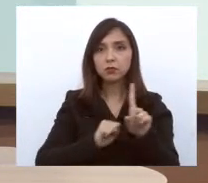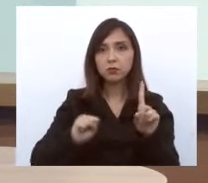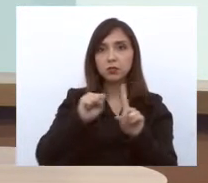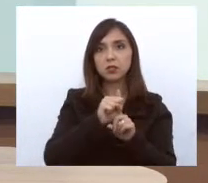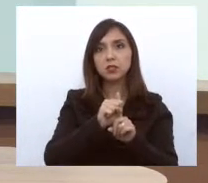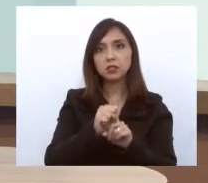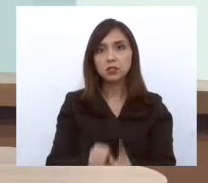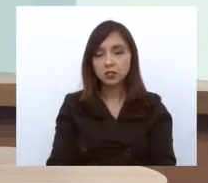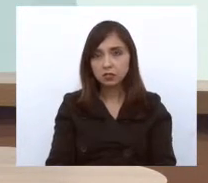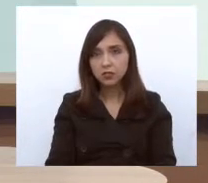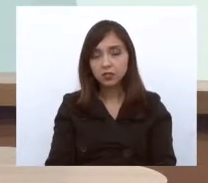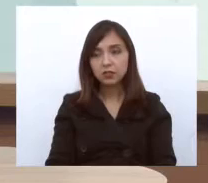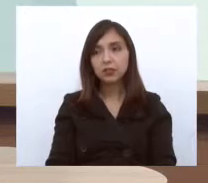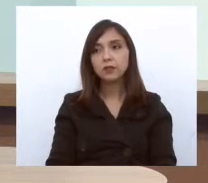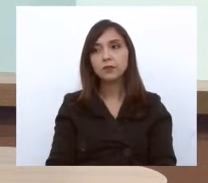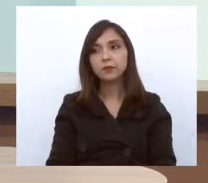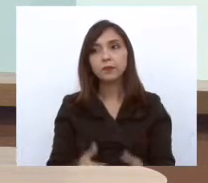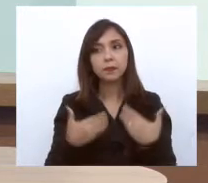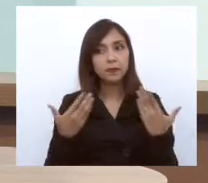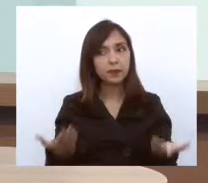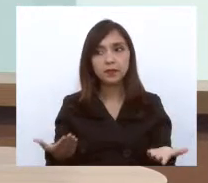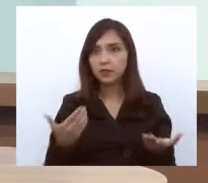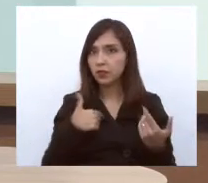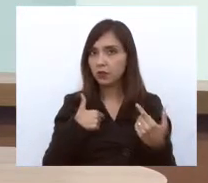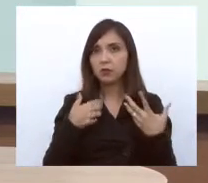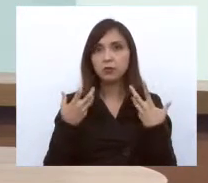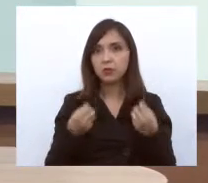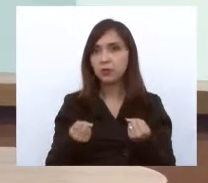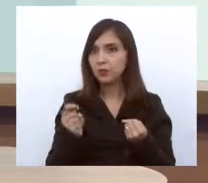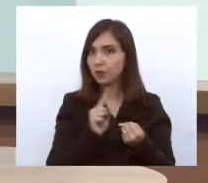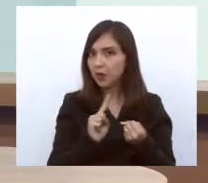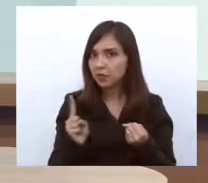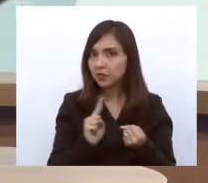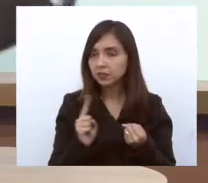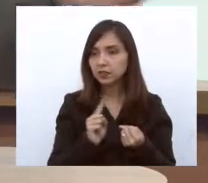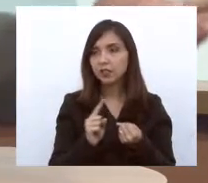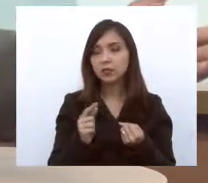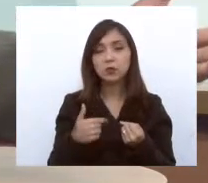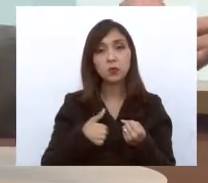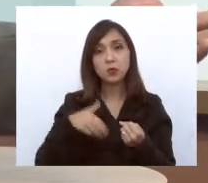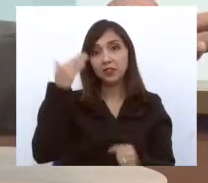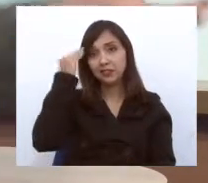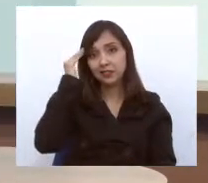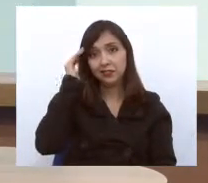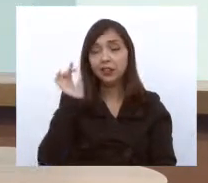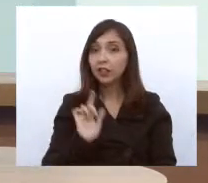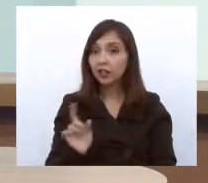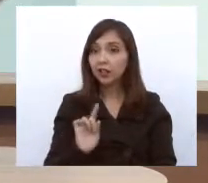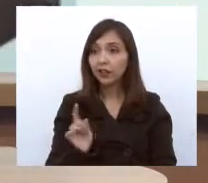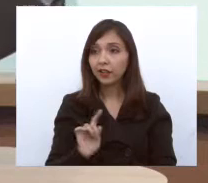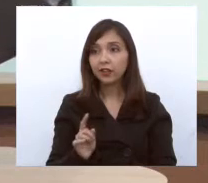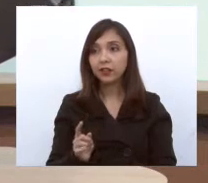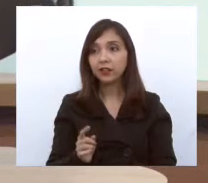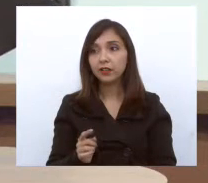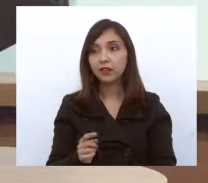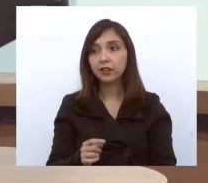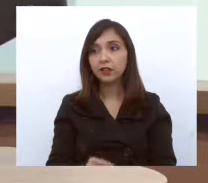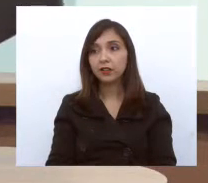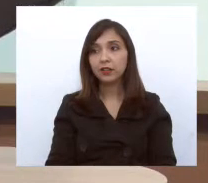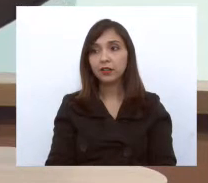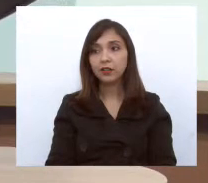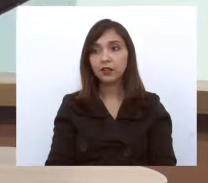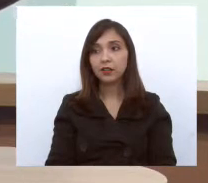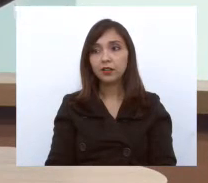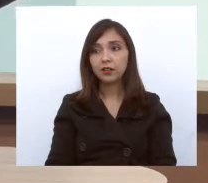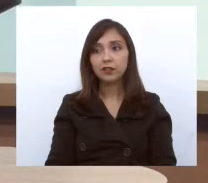e pelo poder público. Então, não aceito, não cabe na minha cabeça, que não é tão pequena,